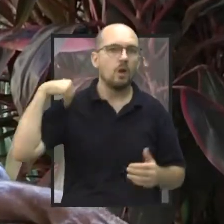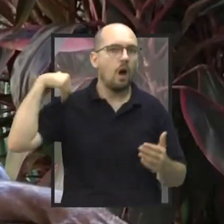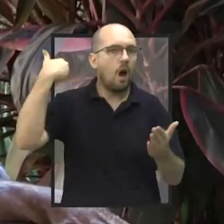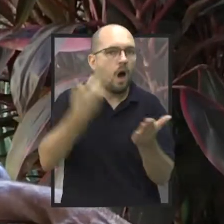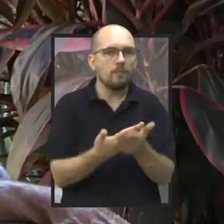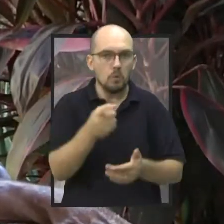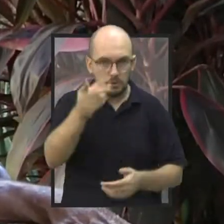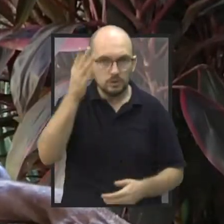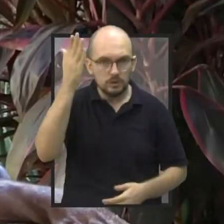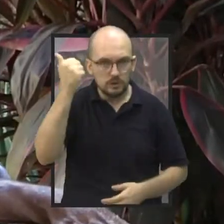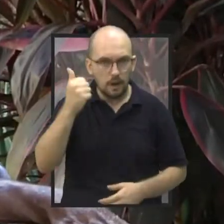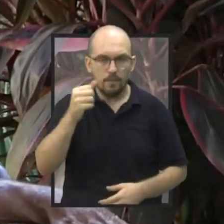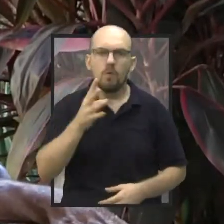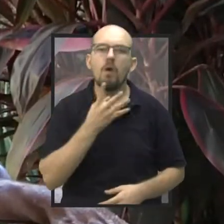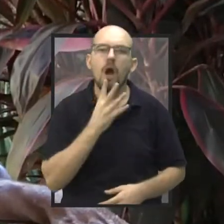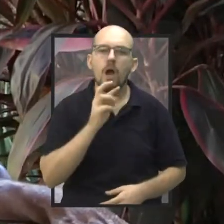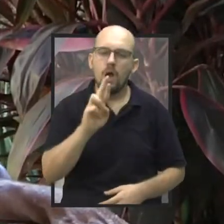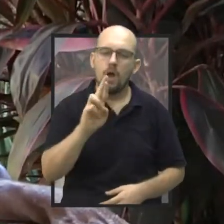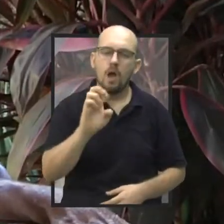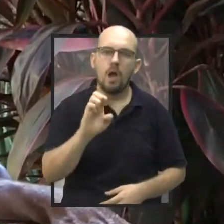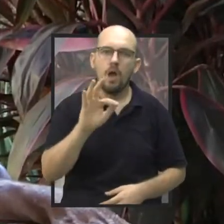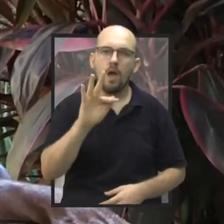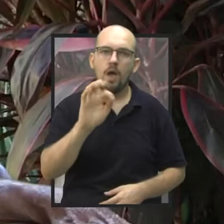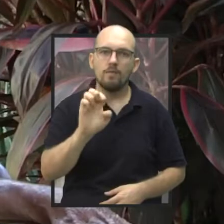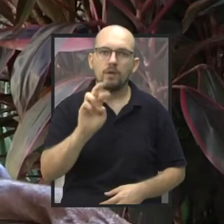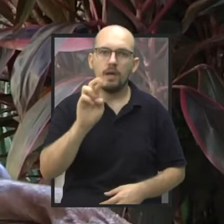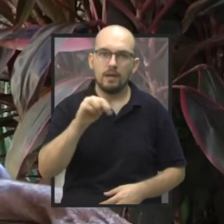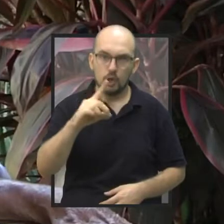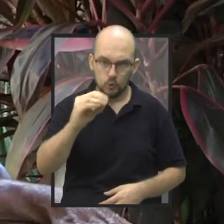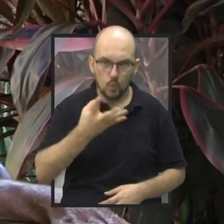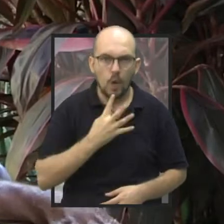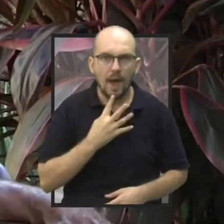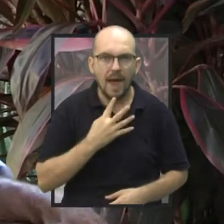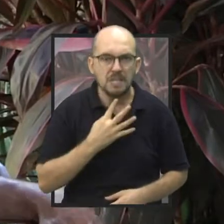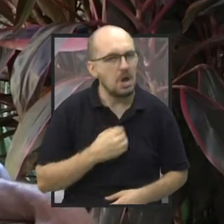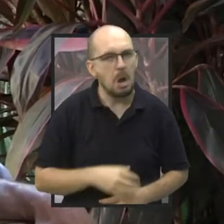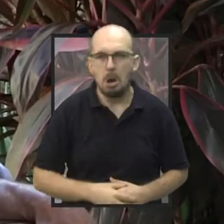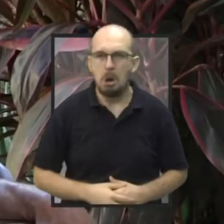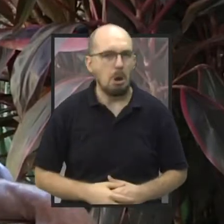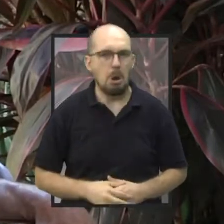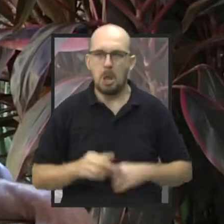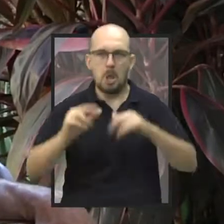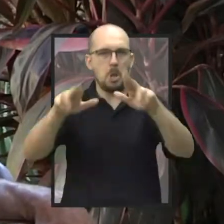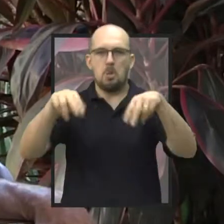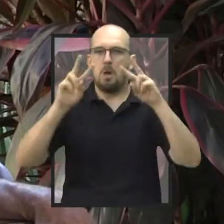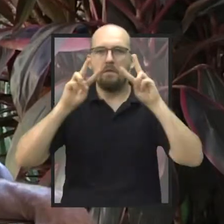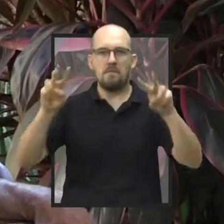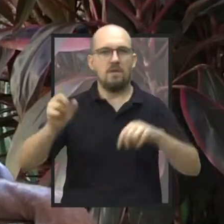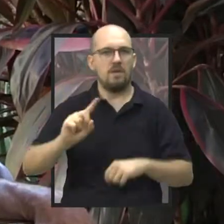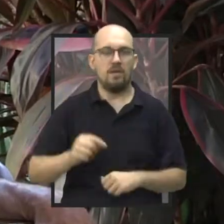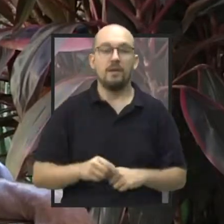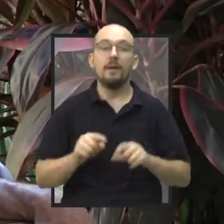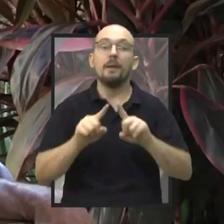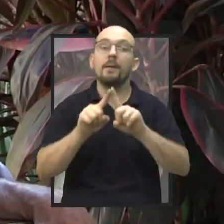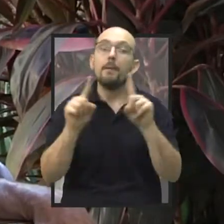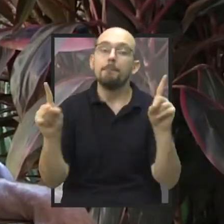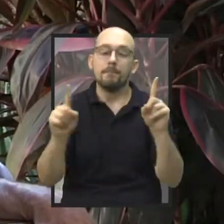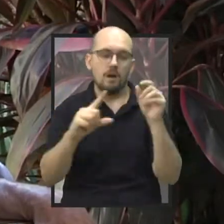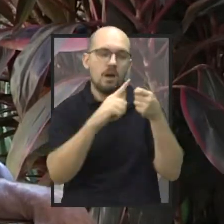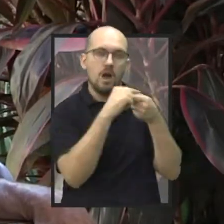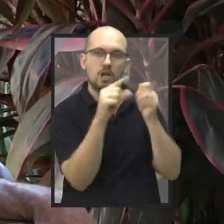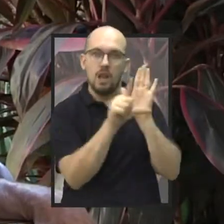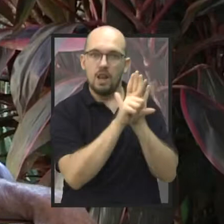Mas você conhece algum referendo? Eu não conheço. Só que tem um artigo de lei que disciplina